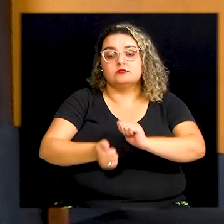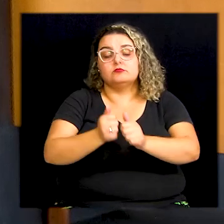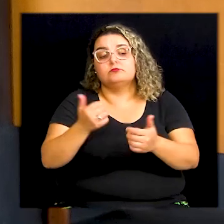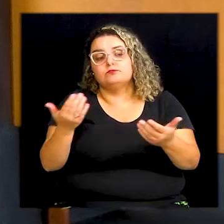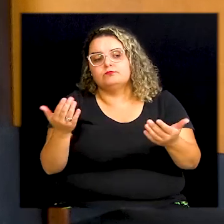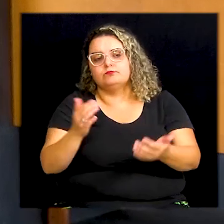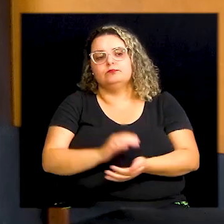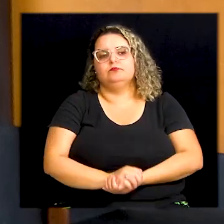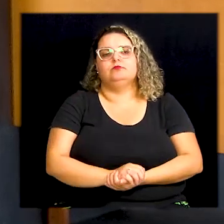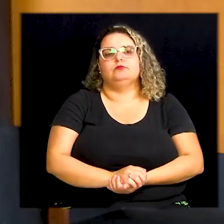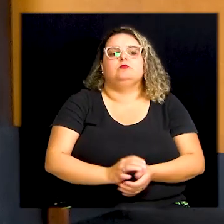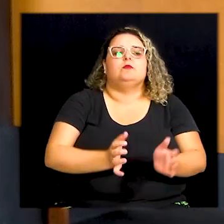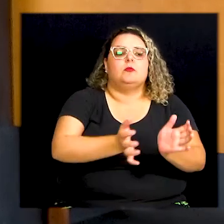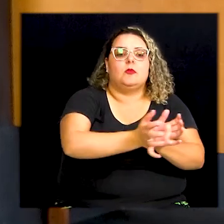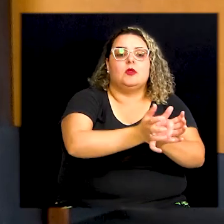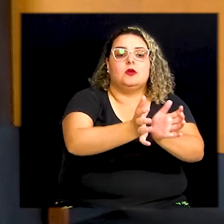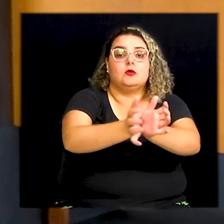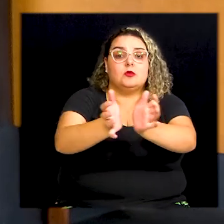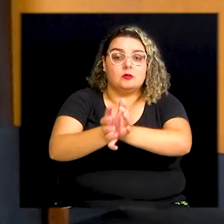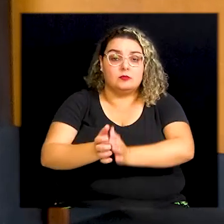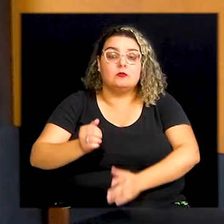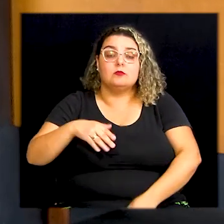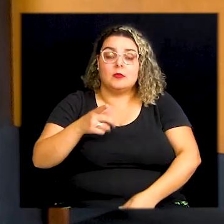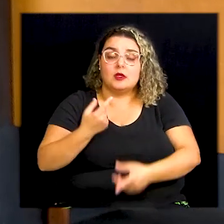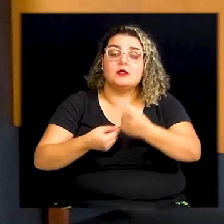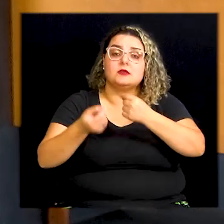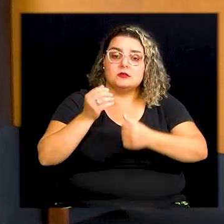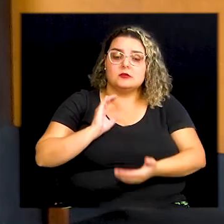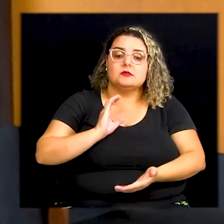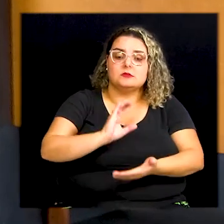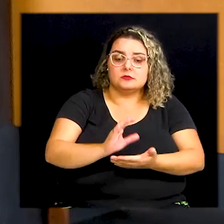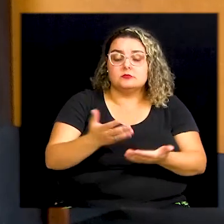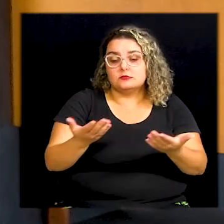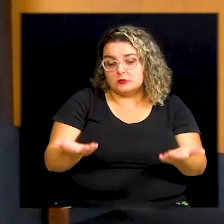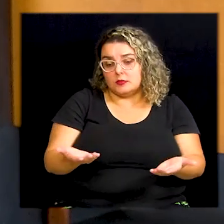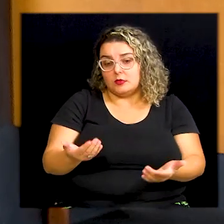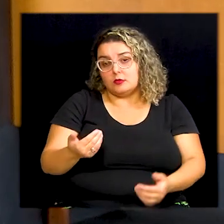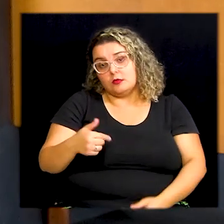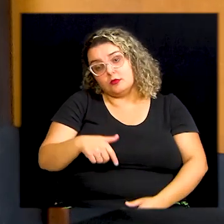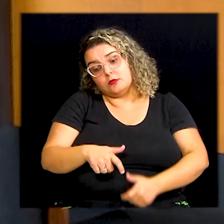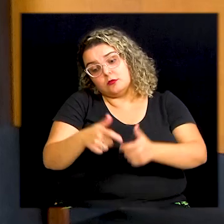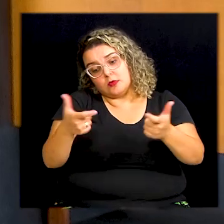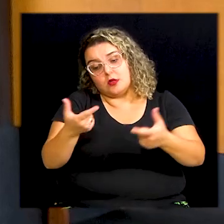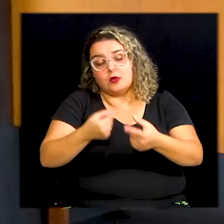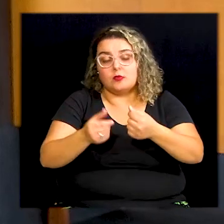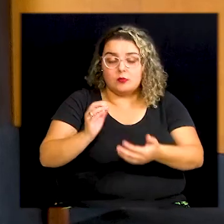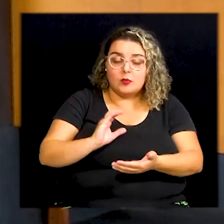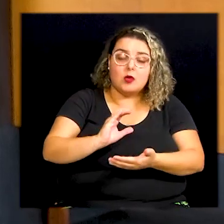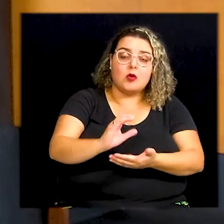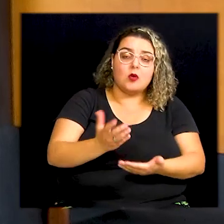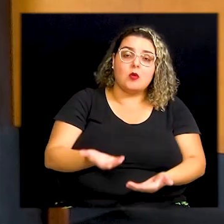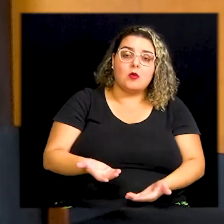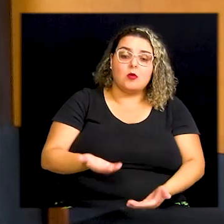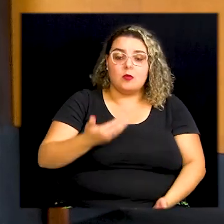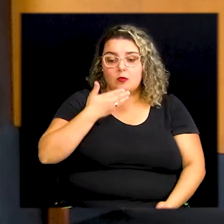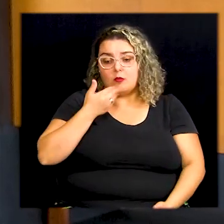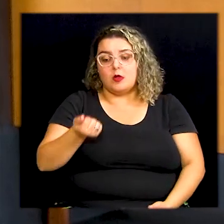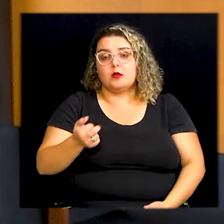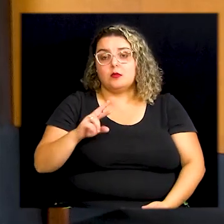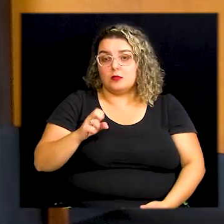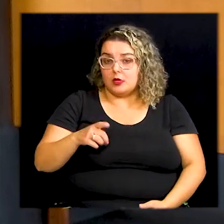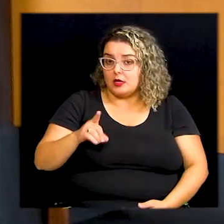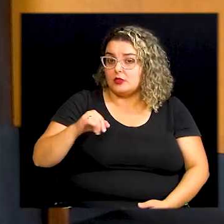acho que os clubes buscam sempre mais investimentos, né? Então, quanto maior o investimento, dá para melhorar